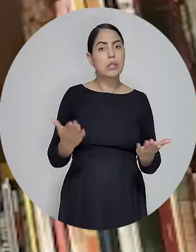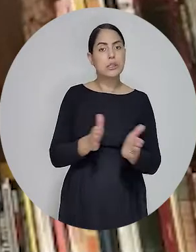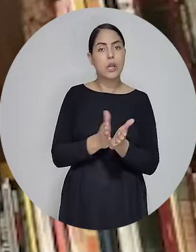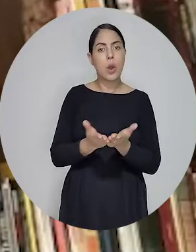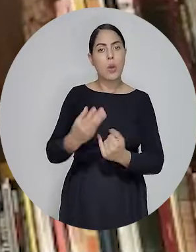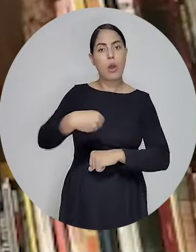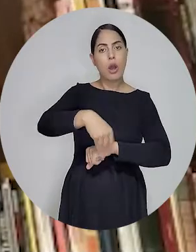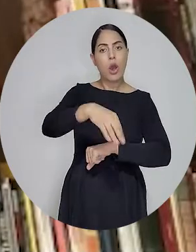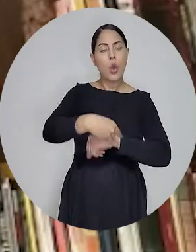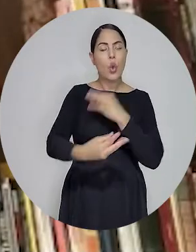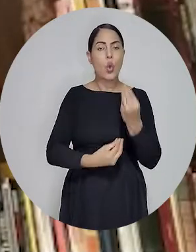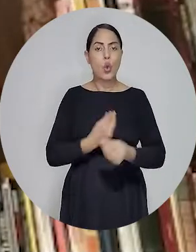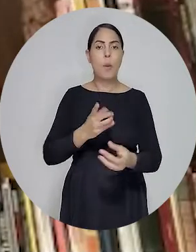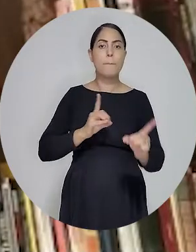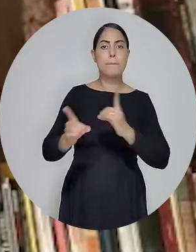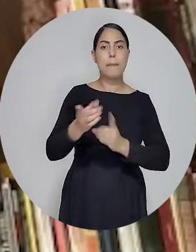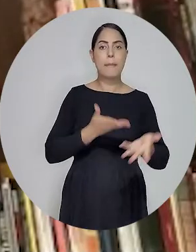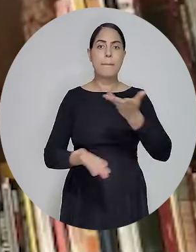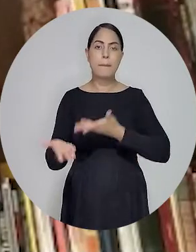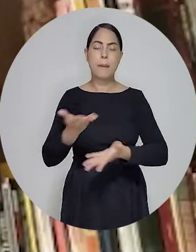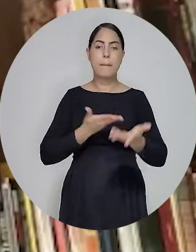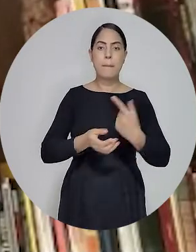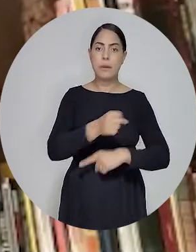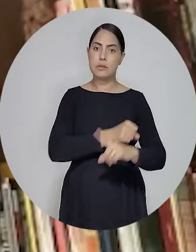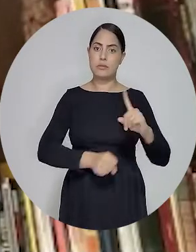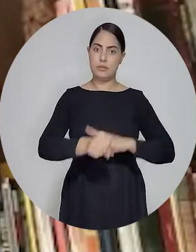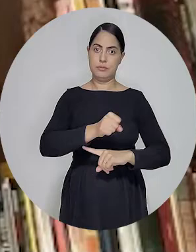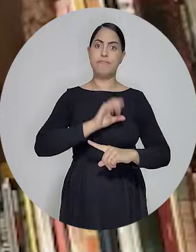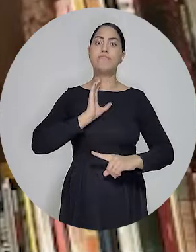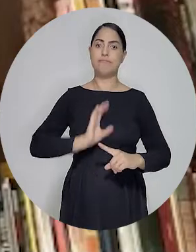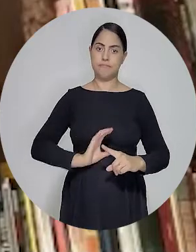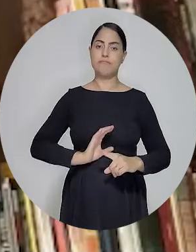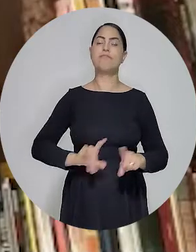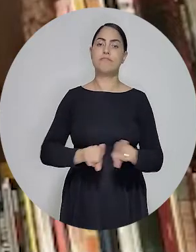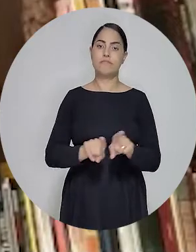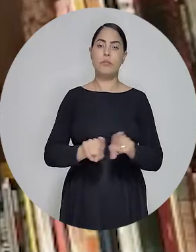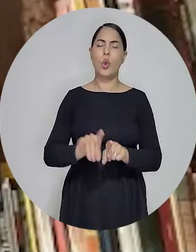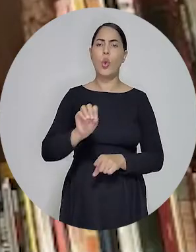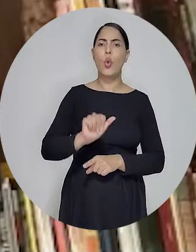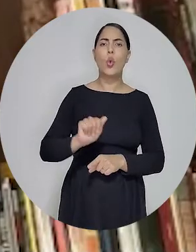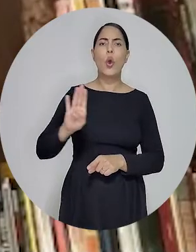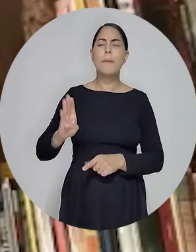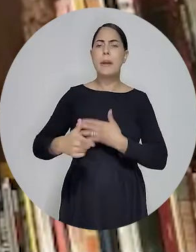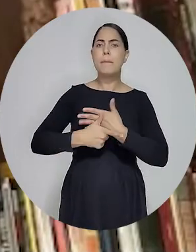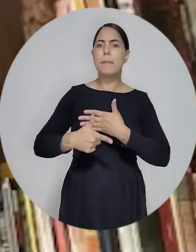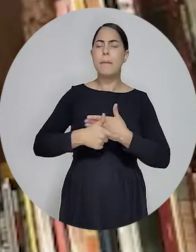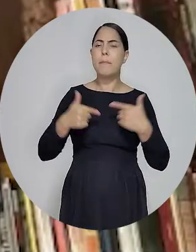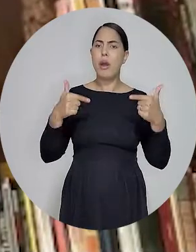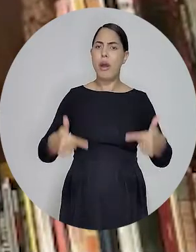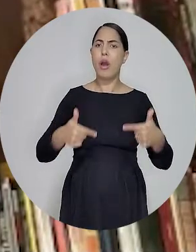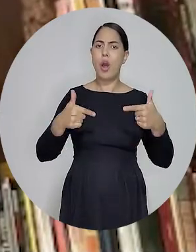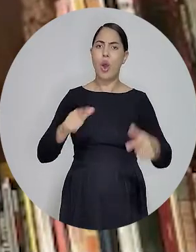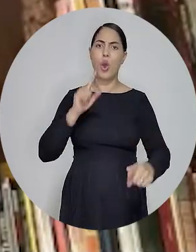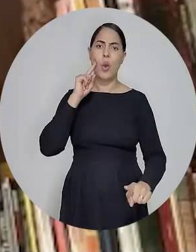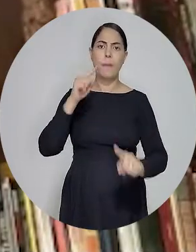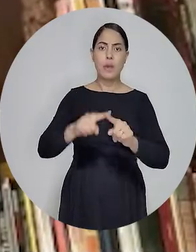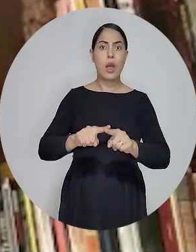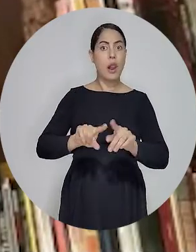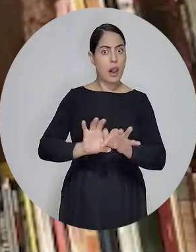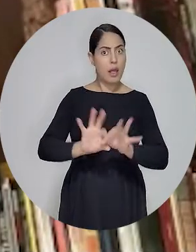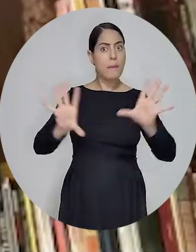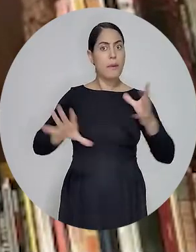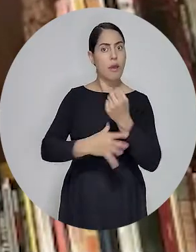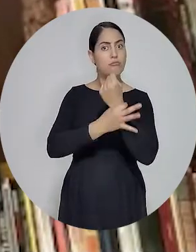iniciativas, discutir com a sociedade civil, fazer com que a ordem continue cumprindo o seu papel de ponta de lança na salvaguarda